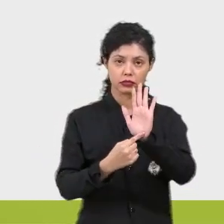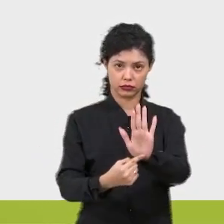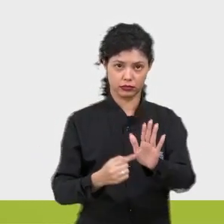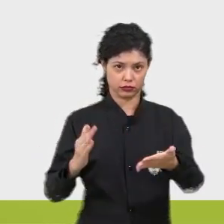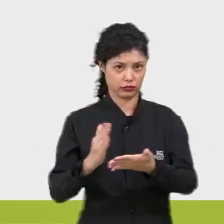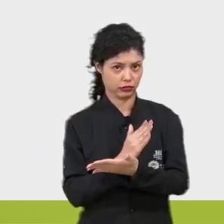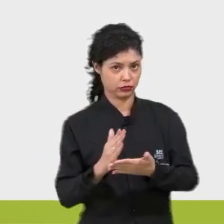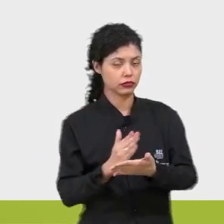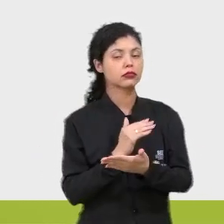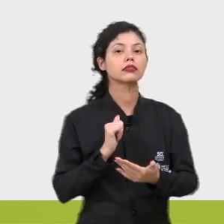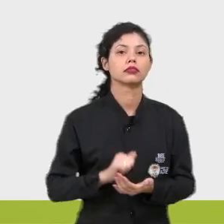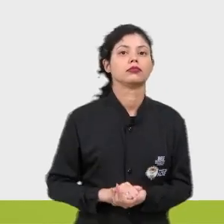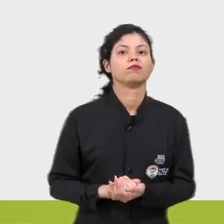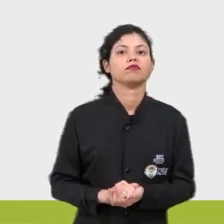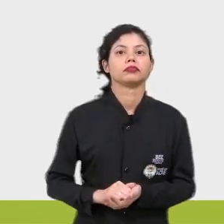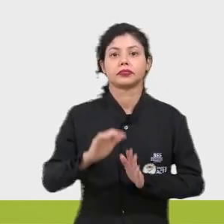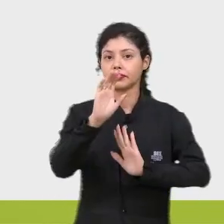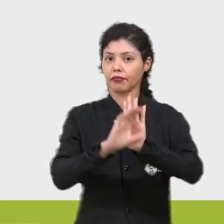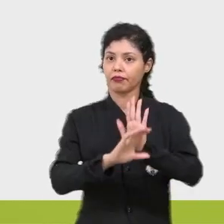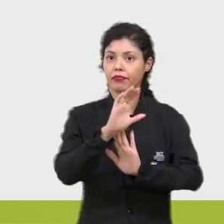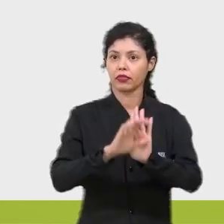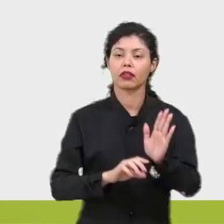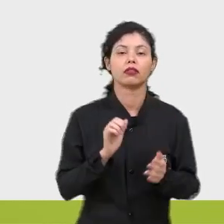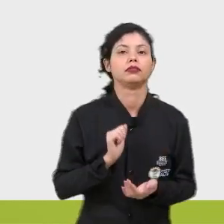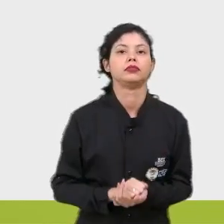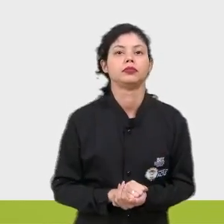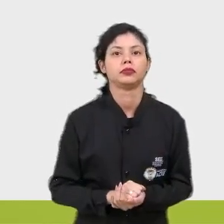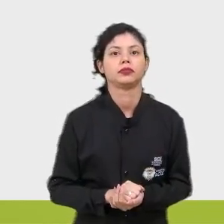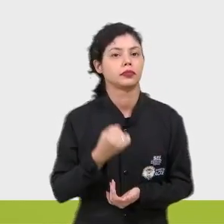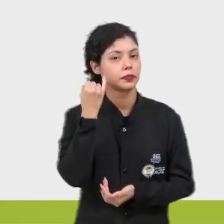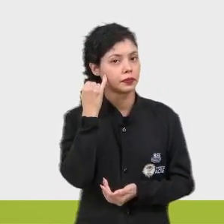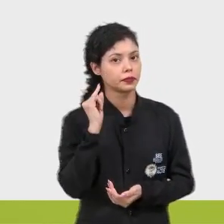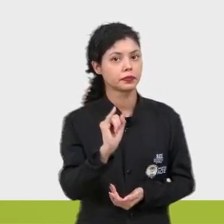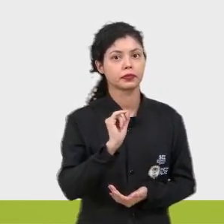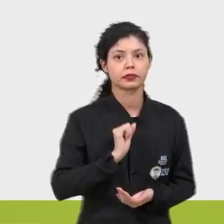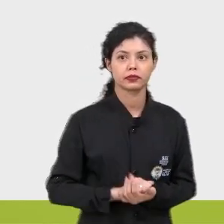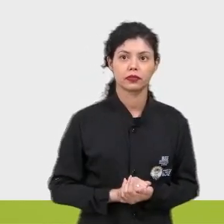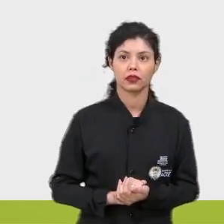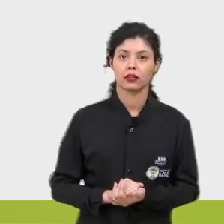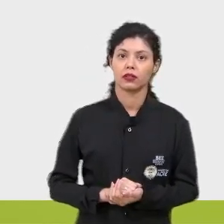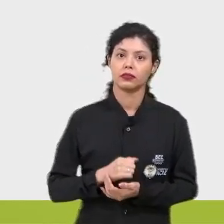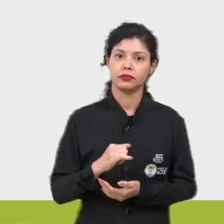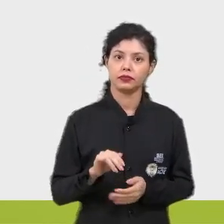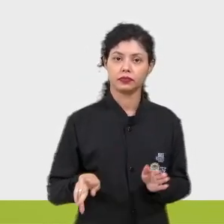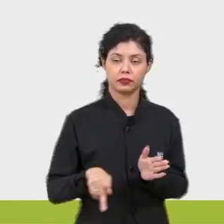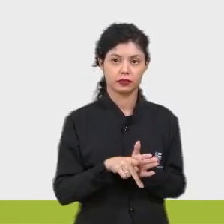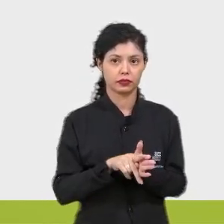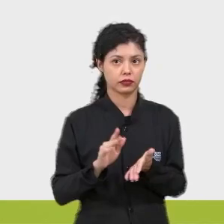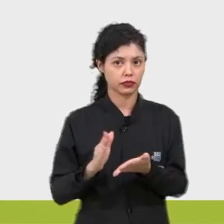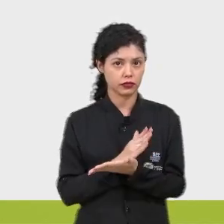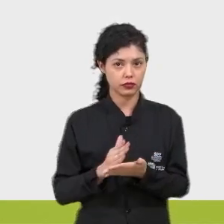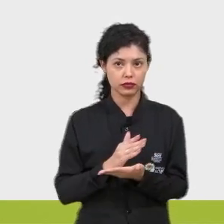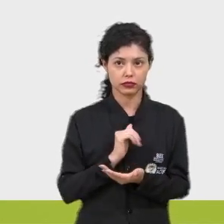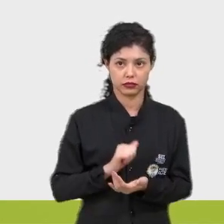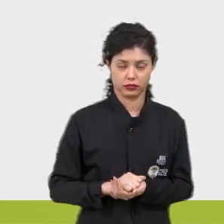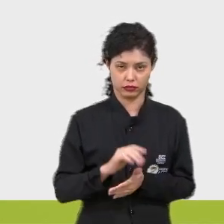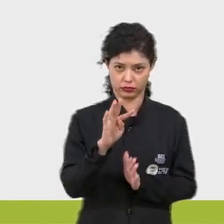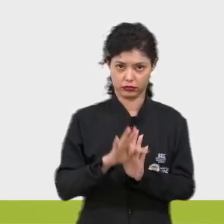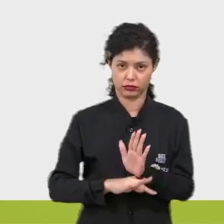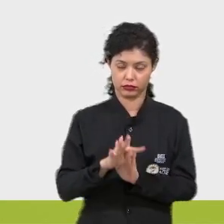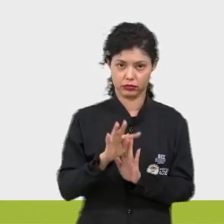de algo, a apresentação de um conceito, a apresentação de uma ideia, informa sobre algo. Nós temos o